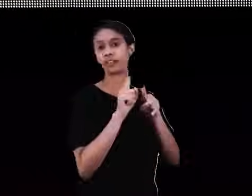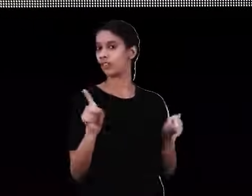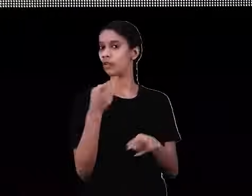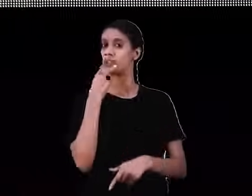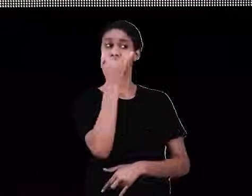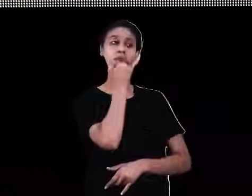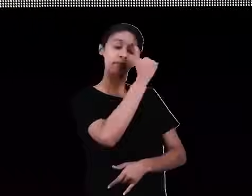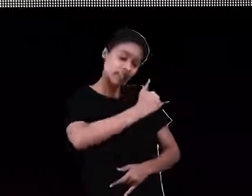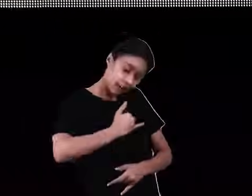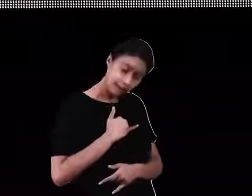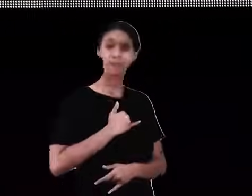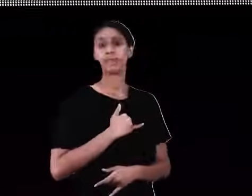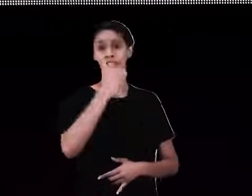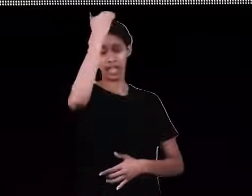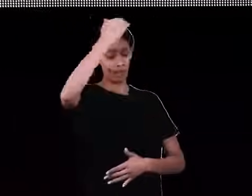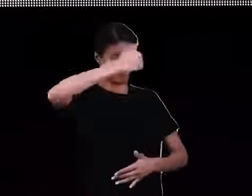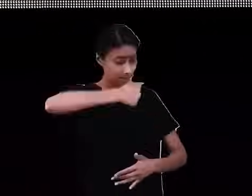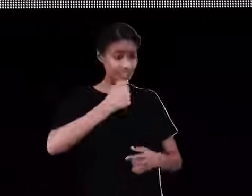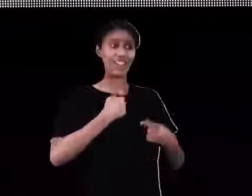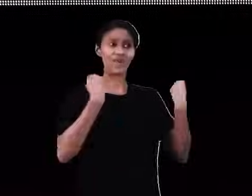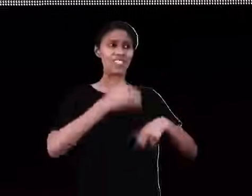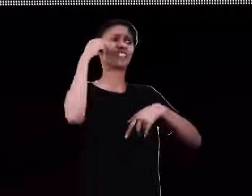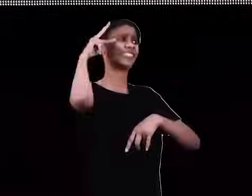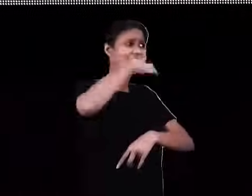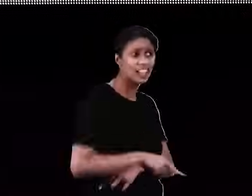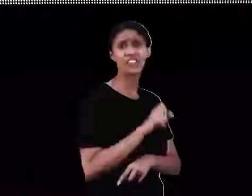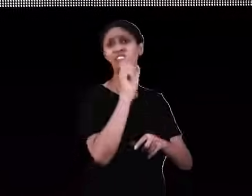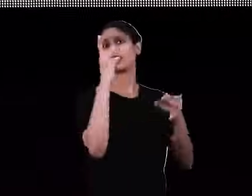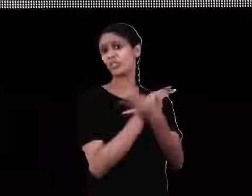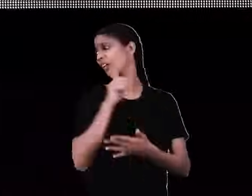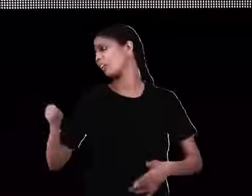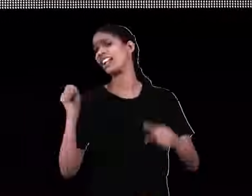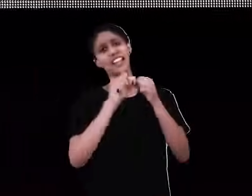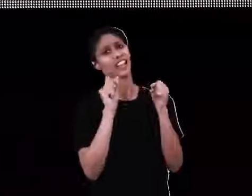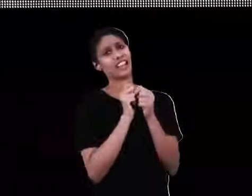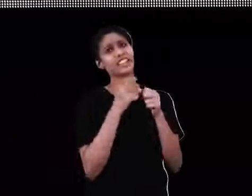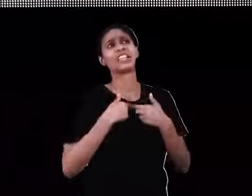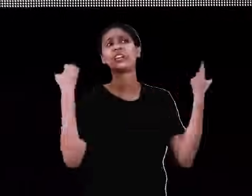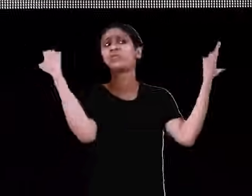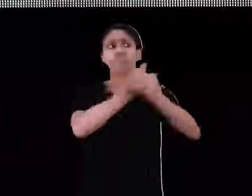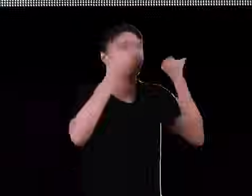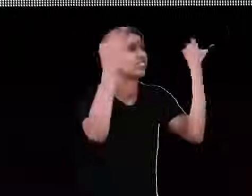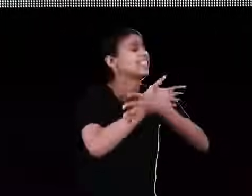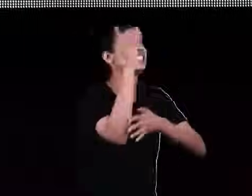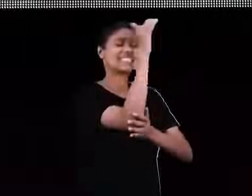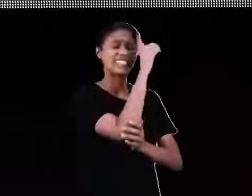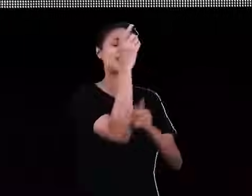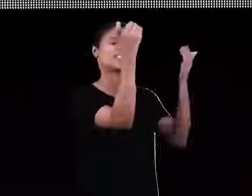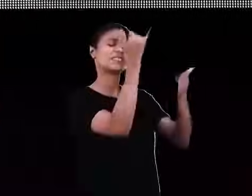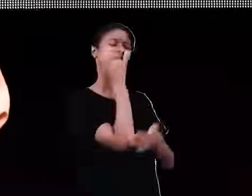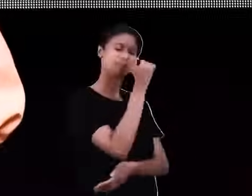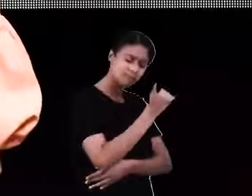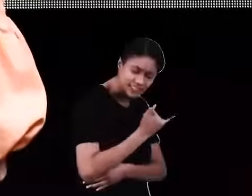me perdoe, a culpa foi minha. Eu que tinha que ter visto a besteira que ele ia fazer. Eu estava desatenta, Davi, me perdoa.